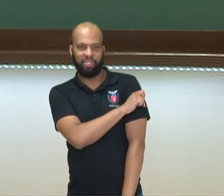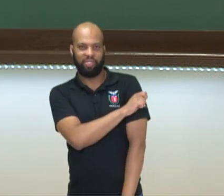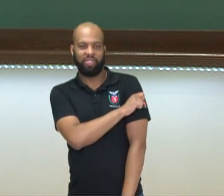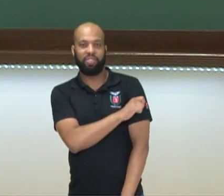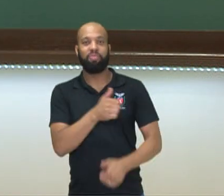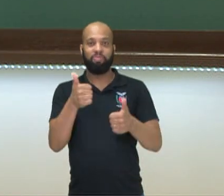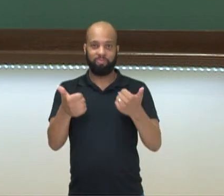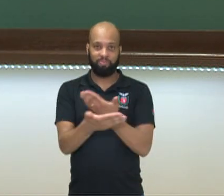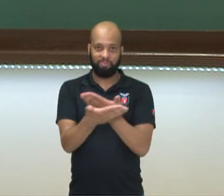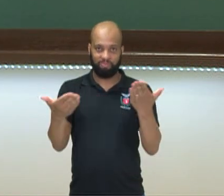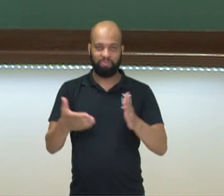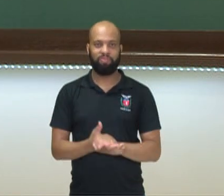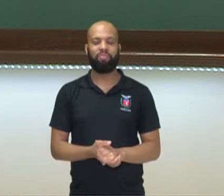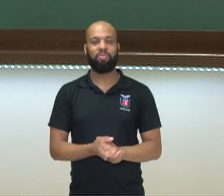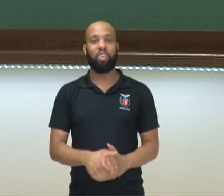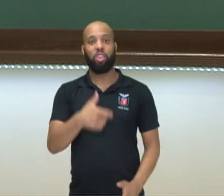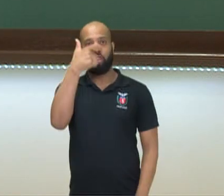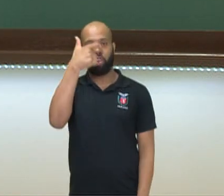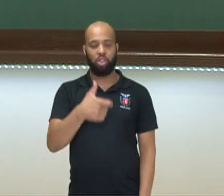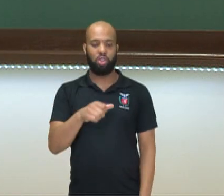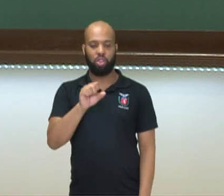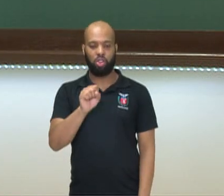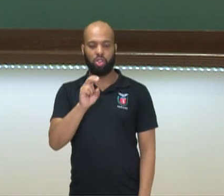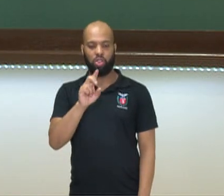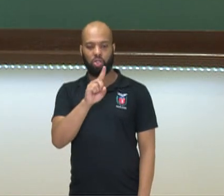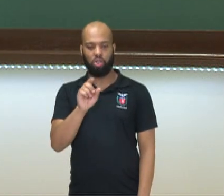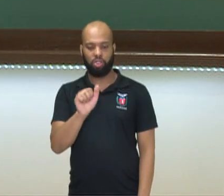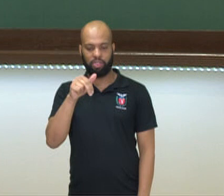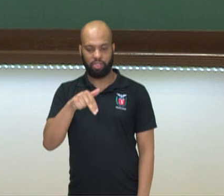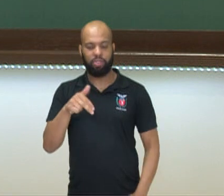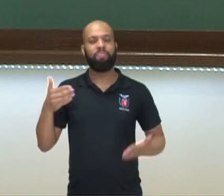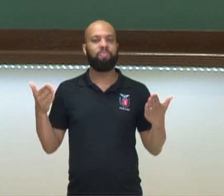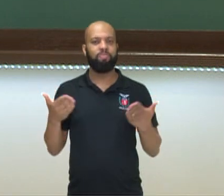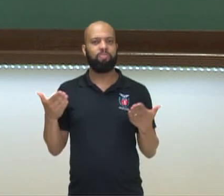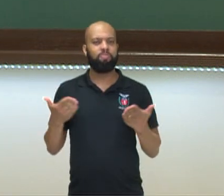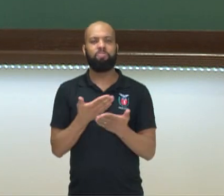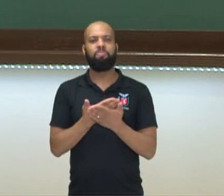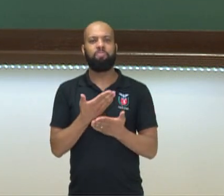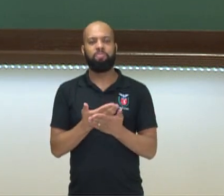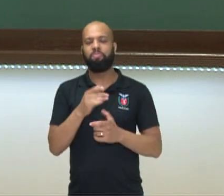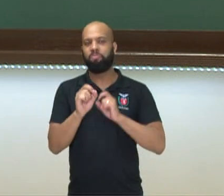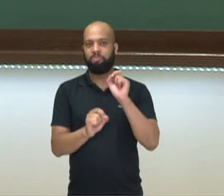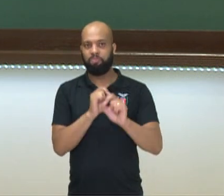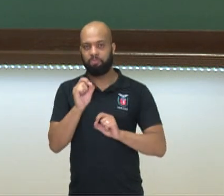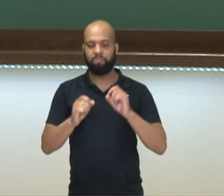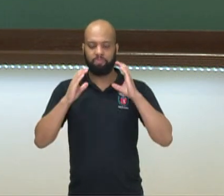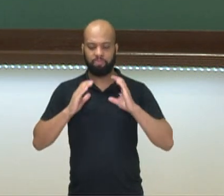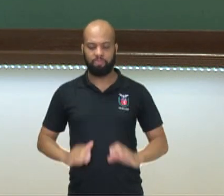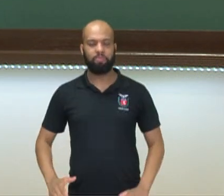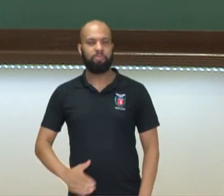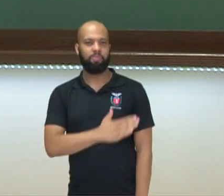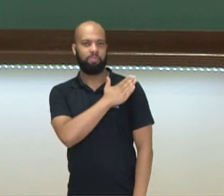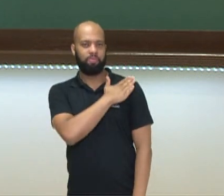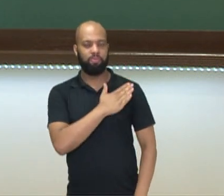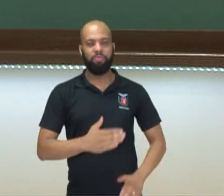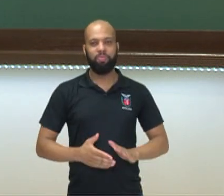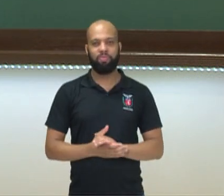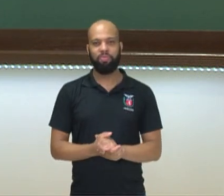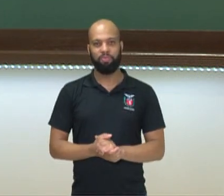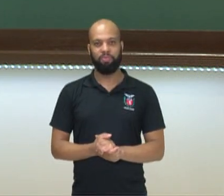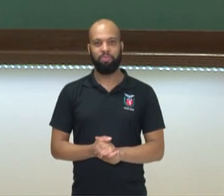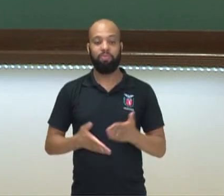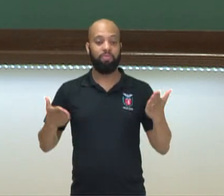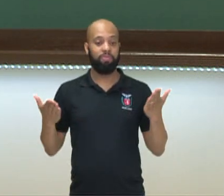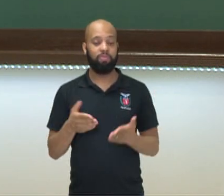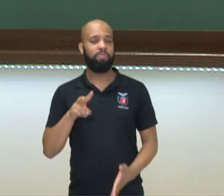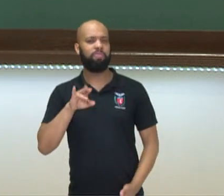estudantes! Tudo bom com vocês? Eu sou a professora Suzana dos Anjos e essa é mais uma aula de Cidadania e Civismo.